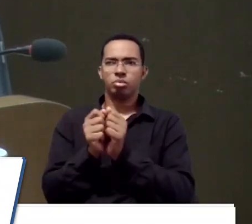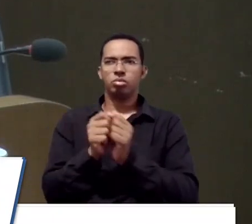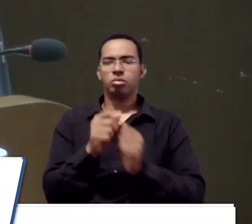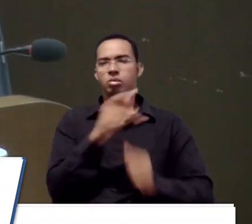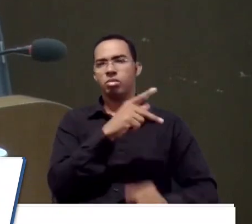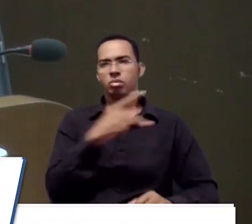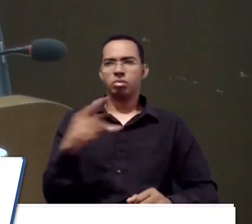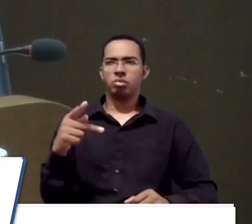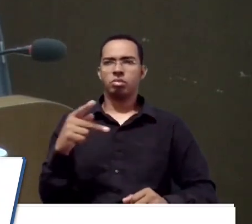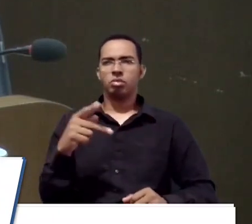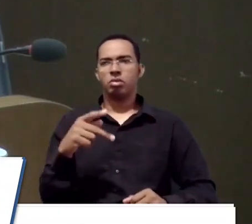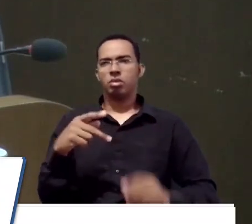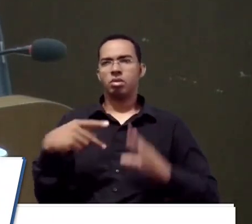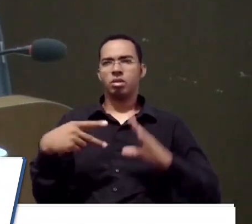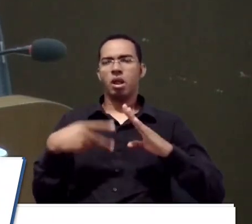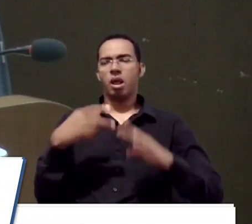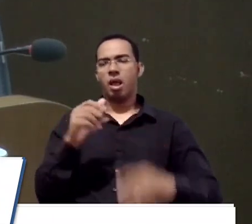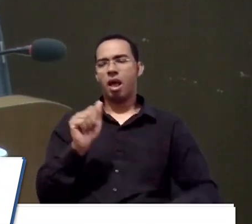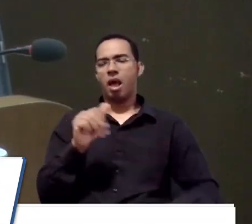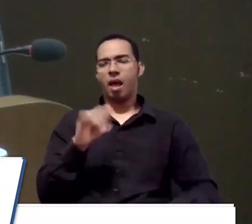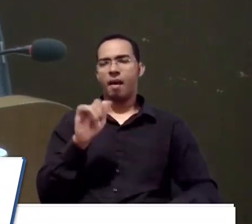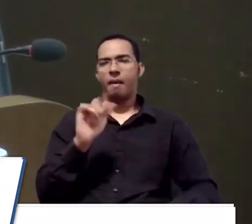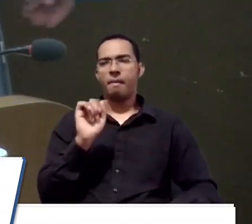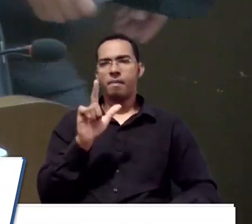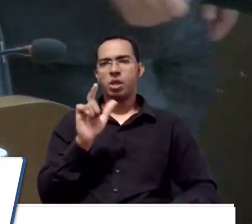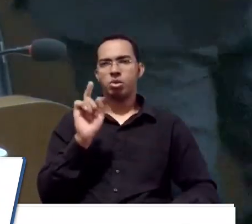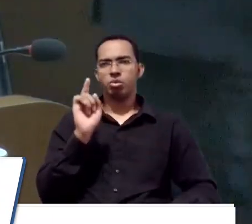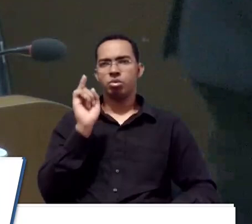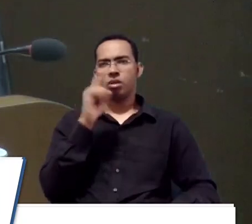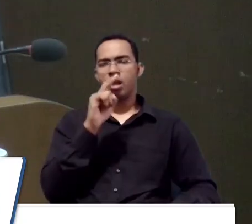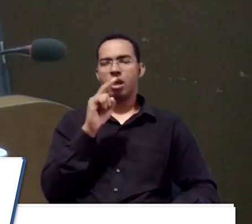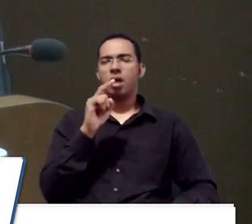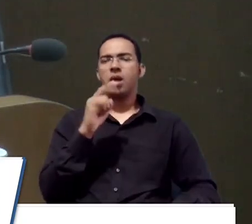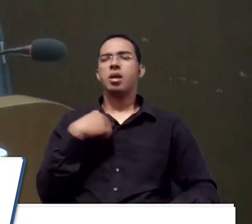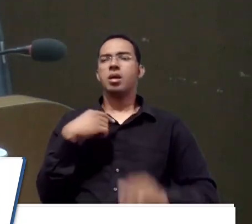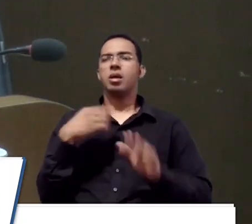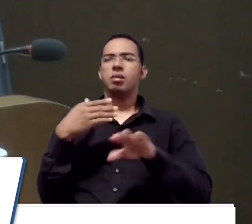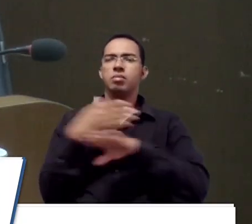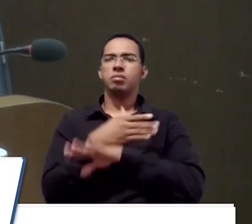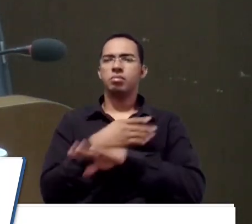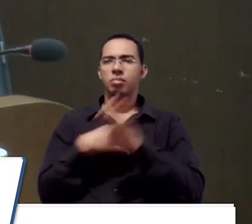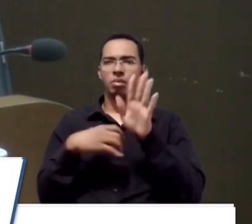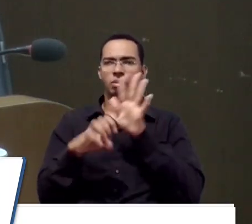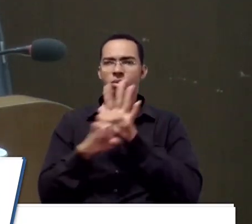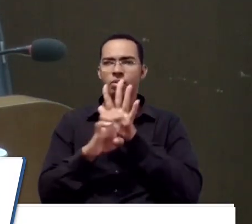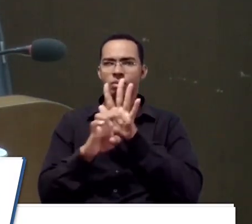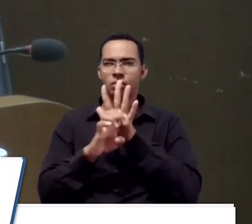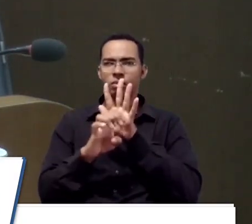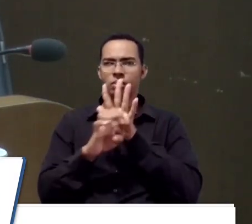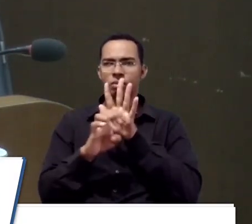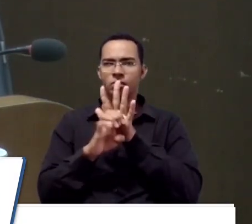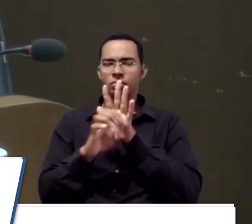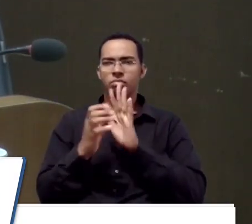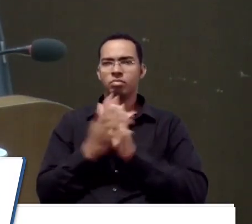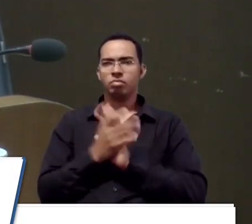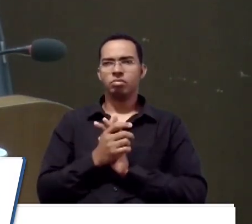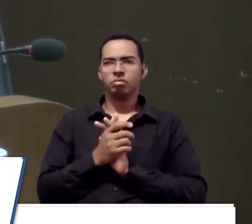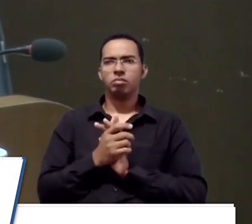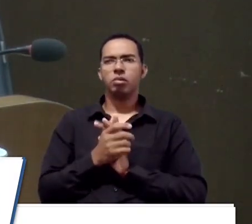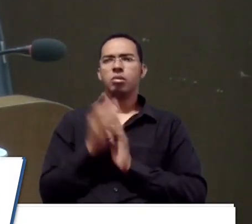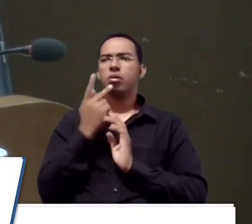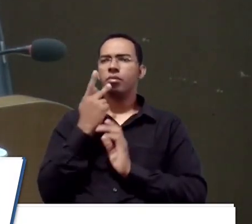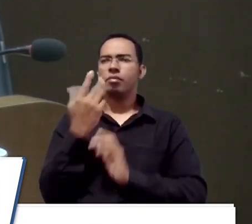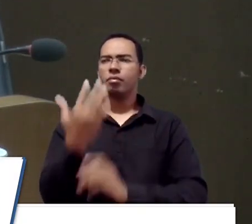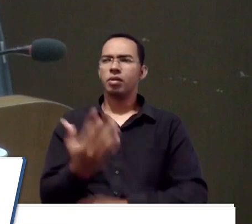Câmara de Porto Alegre, e ele é da Igreja Evangélica Quadrangular. E falei muito